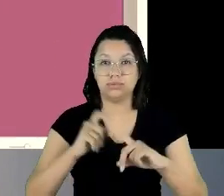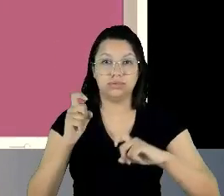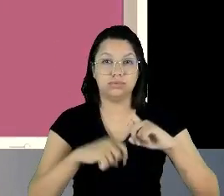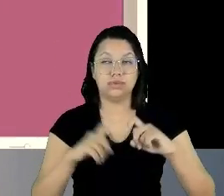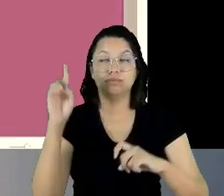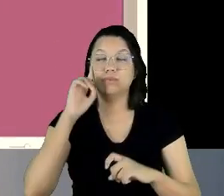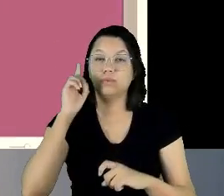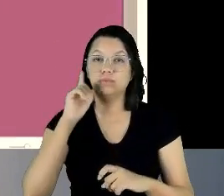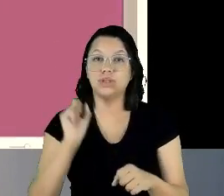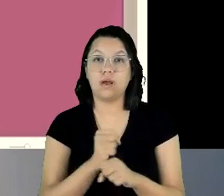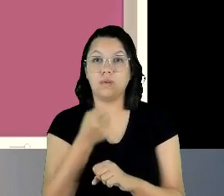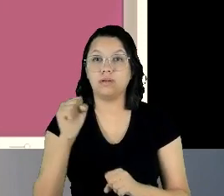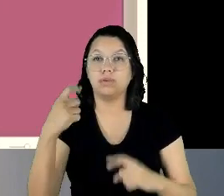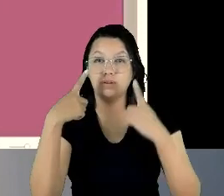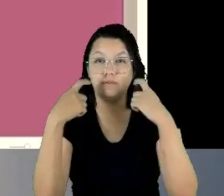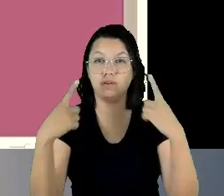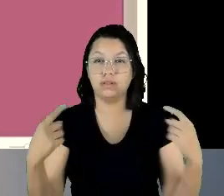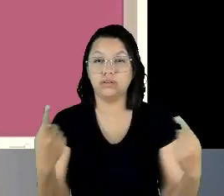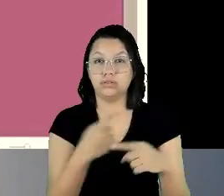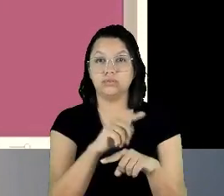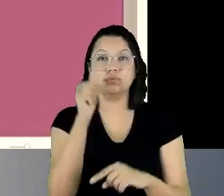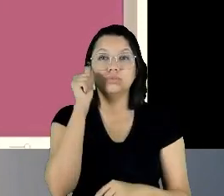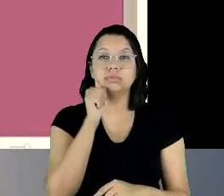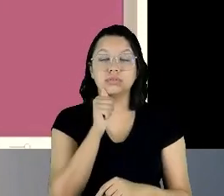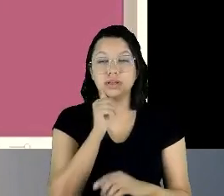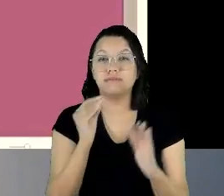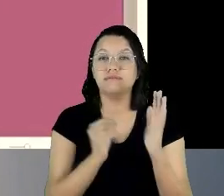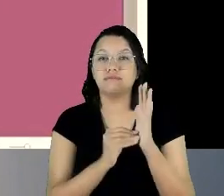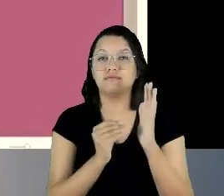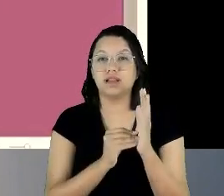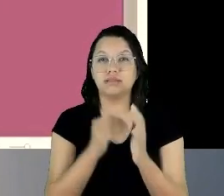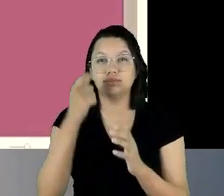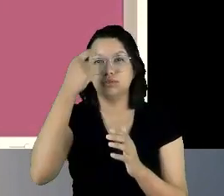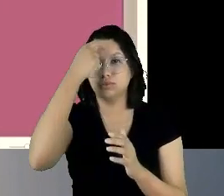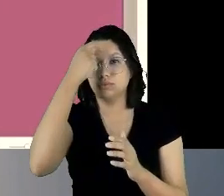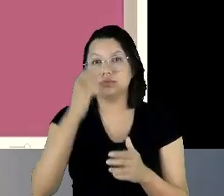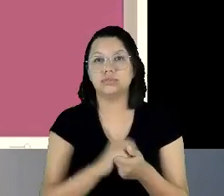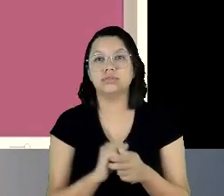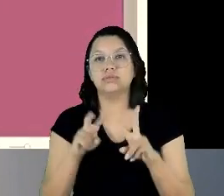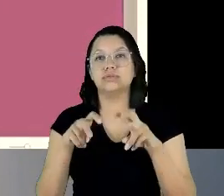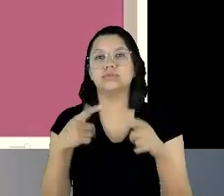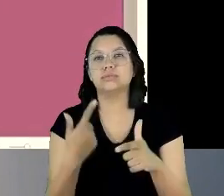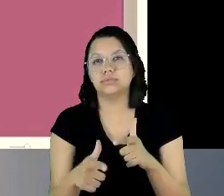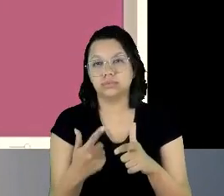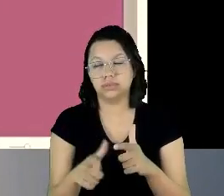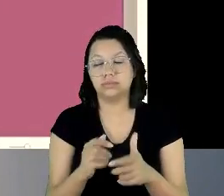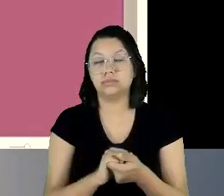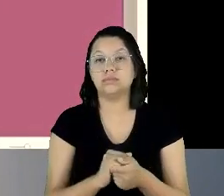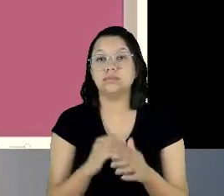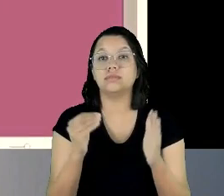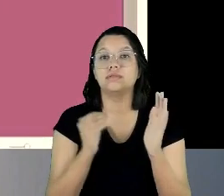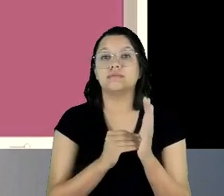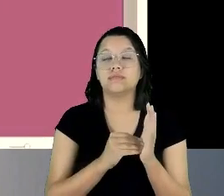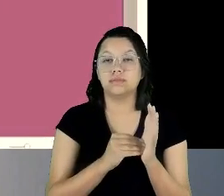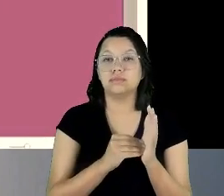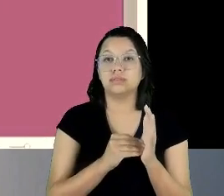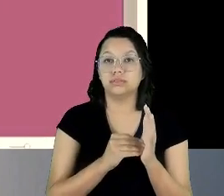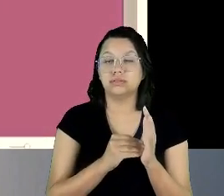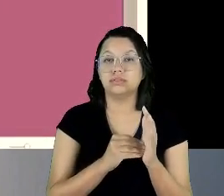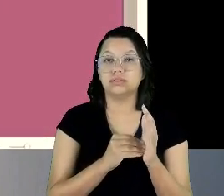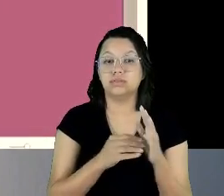diariamente, o aumento da violência contra as mulheres, uma falta de conscientização sobre o problema, a falta da rede